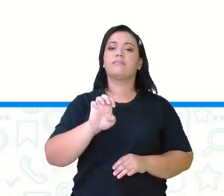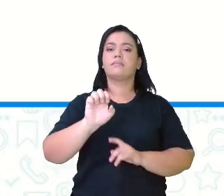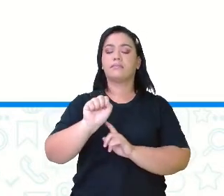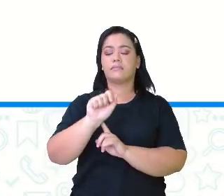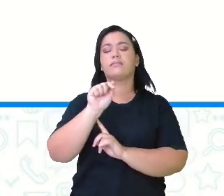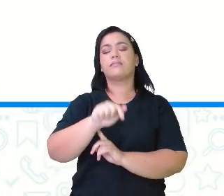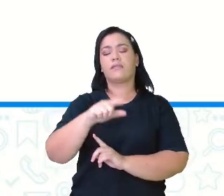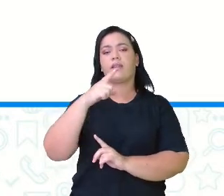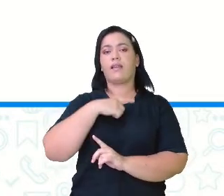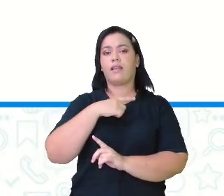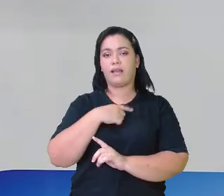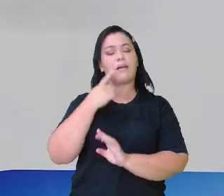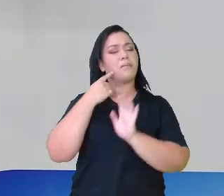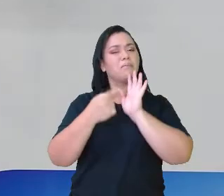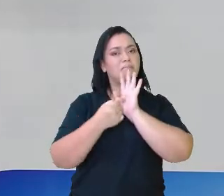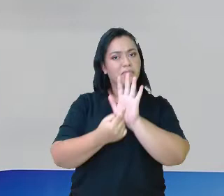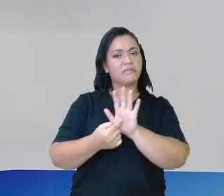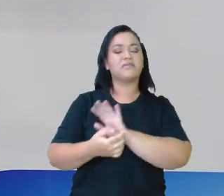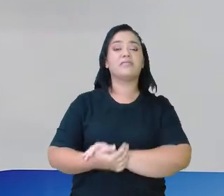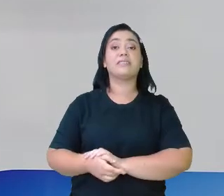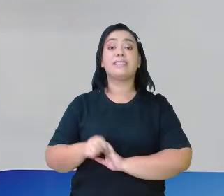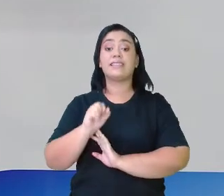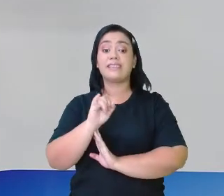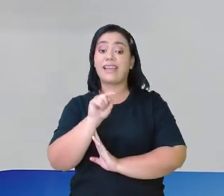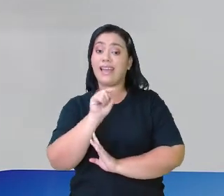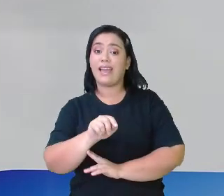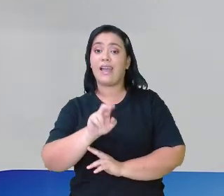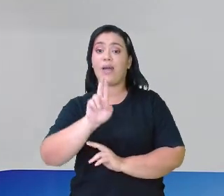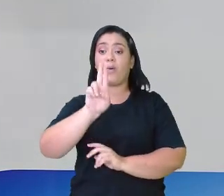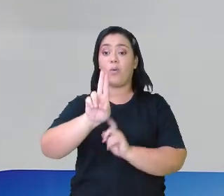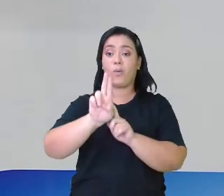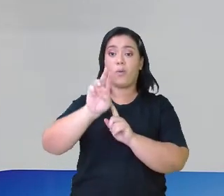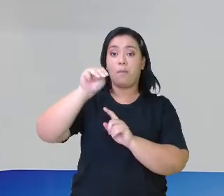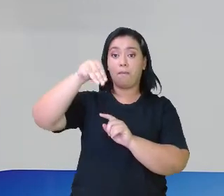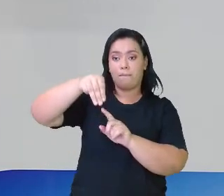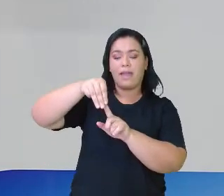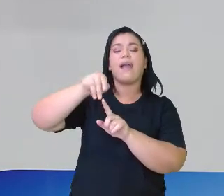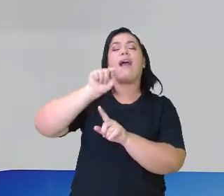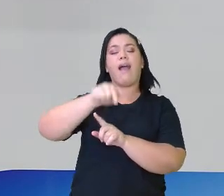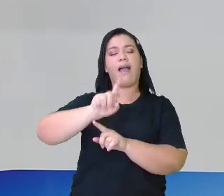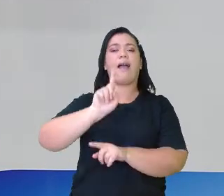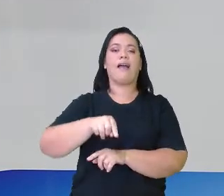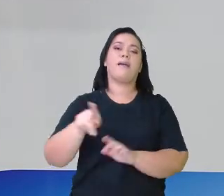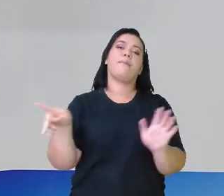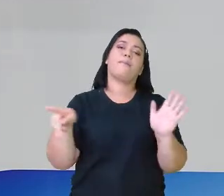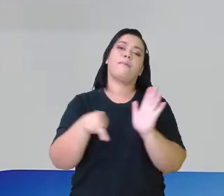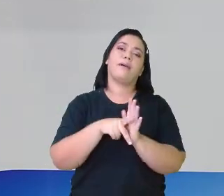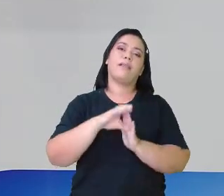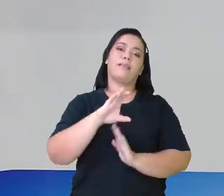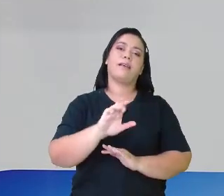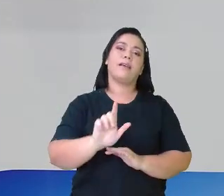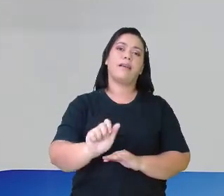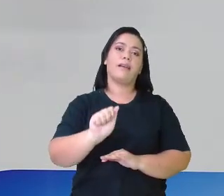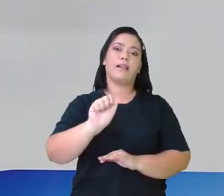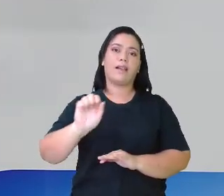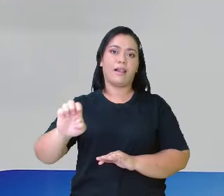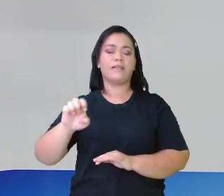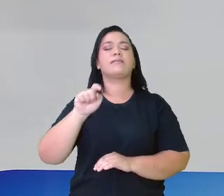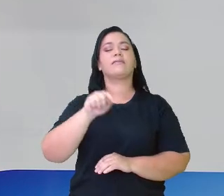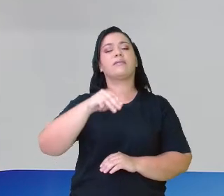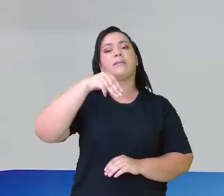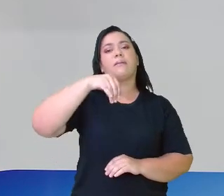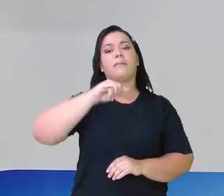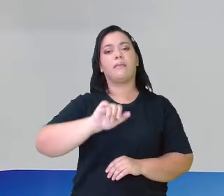é a unidade de milhar. E se é unidade de milhar, ele está pertencendo aqui, ó, à classe dos